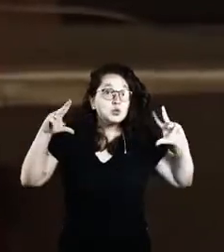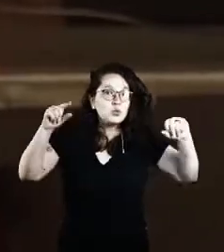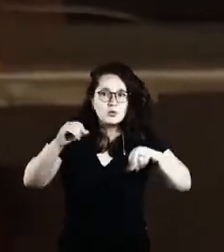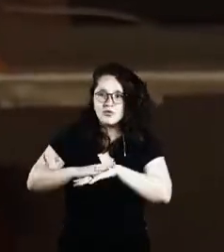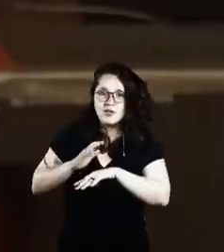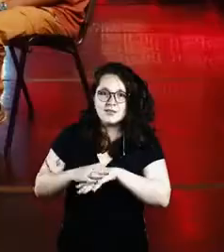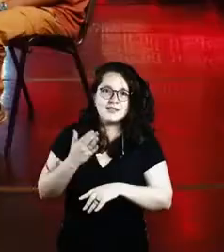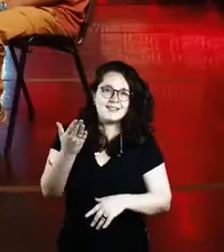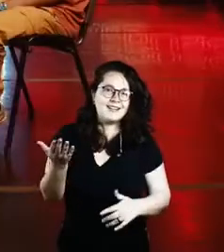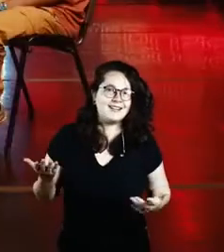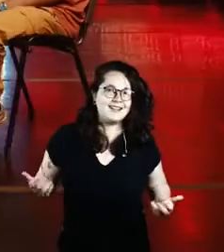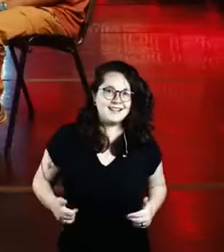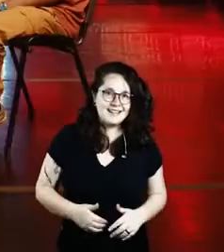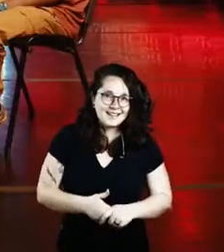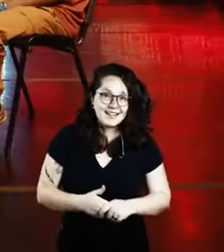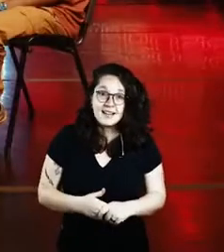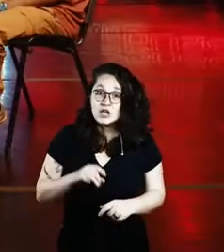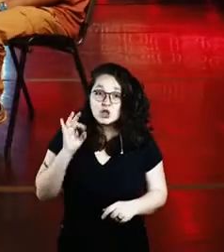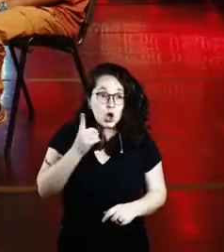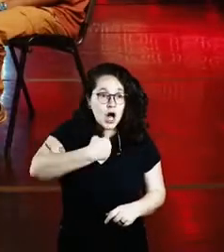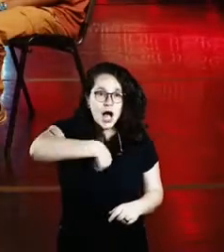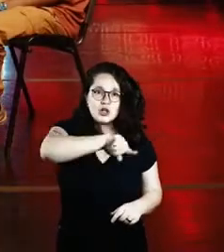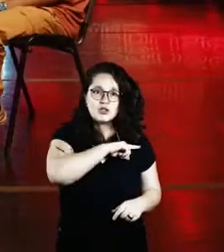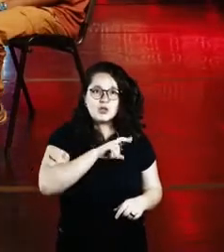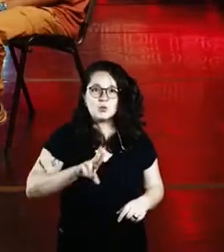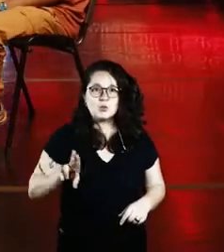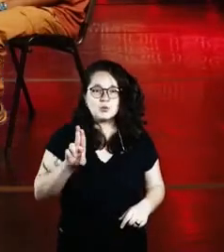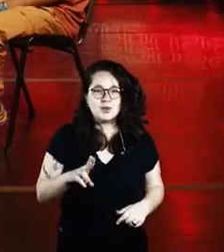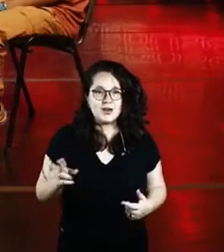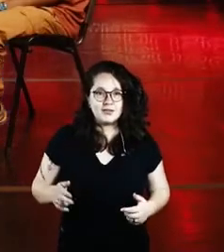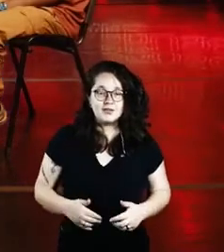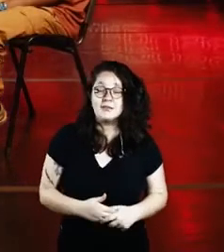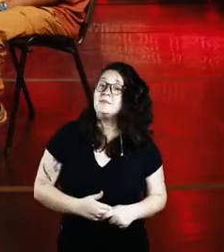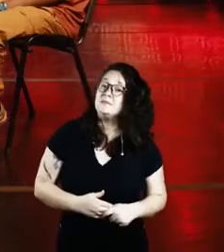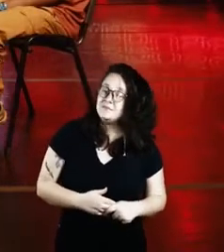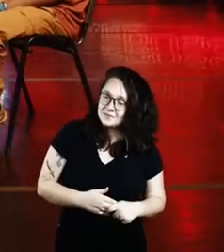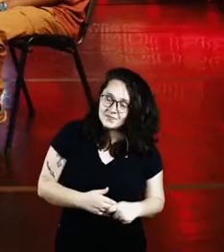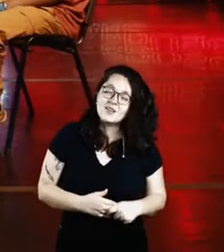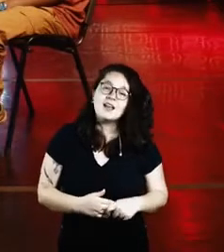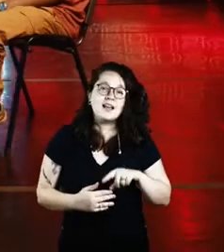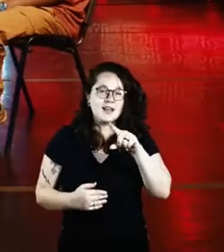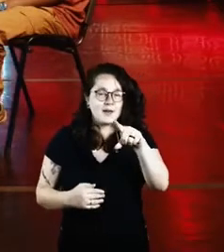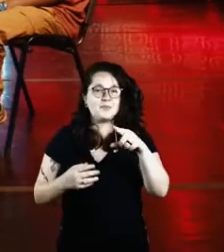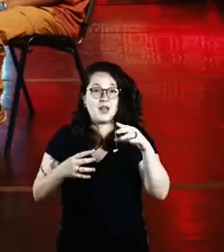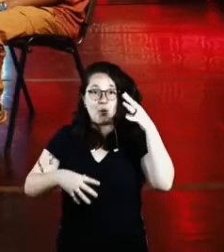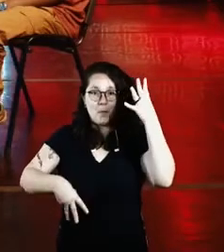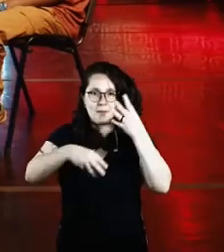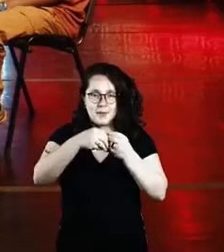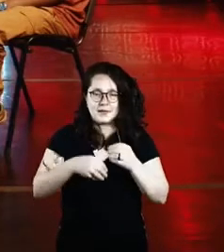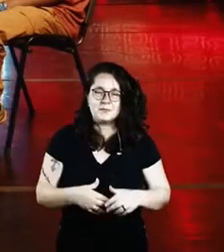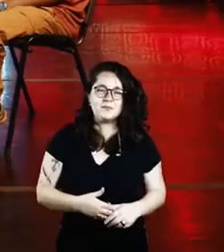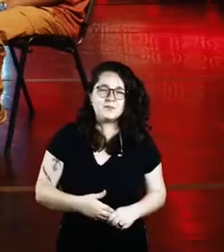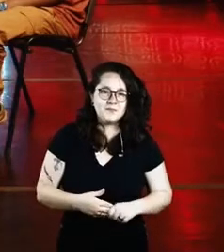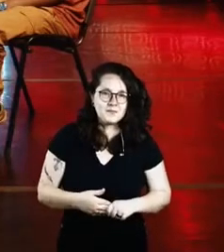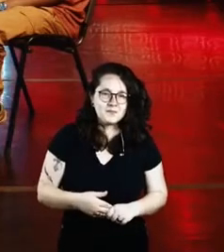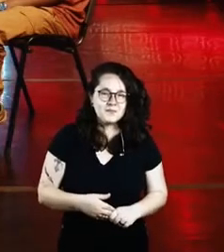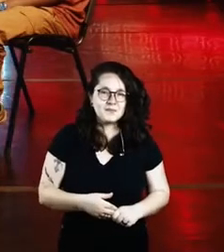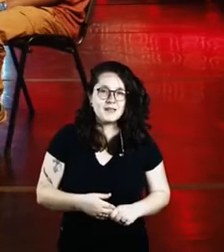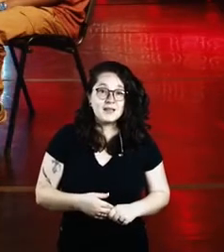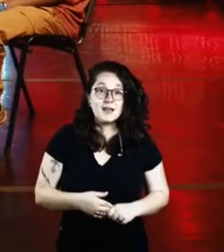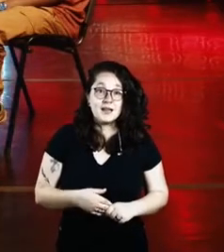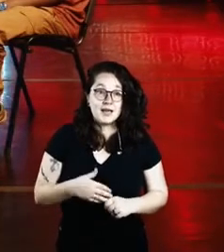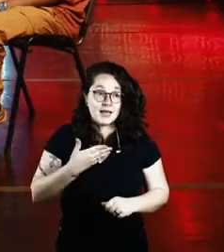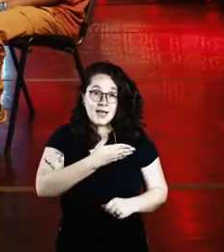Inclusive, eu ia até comentar isso só pra aí. Só para nós. Quando o Cris estava falando. Eles, como são